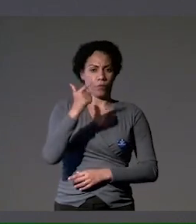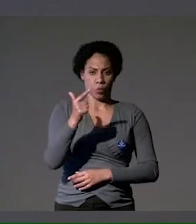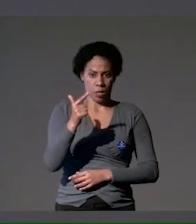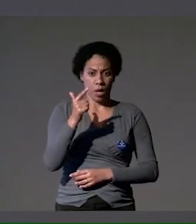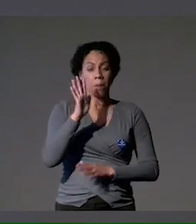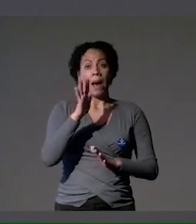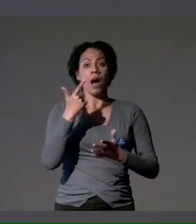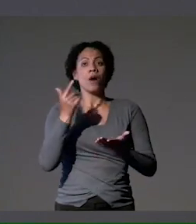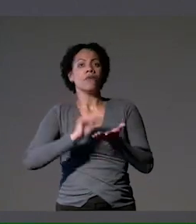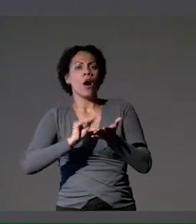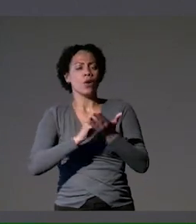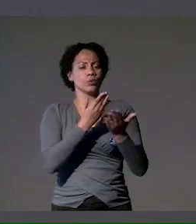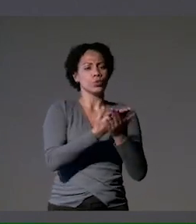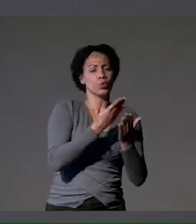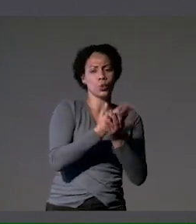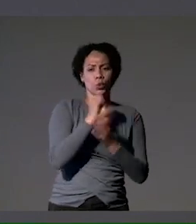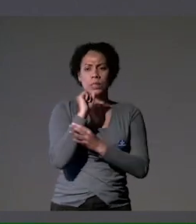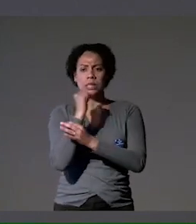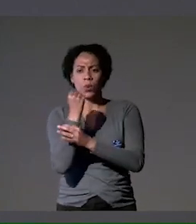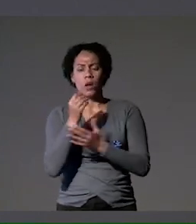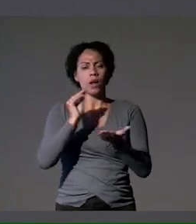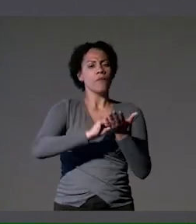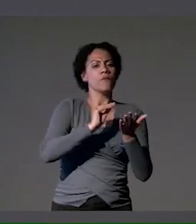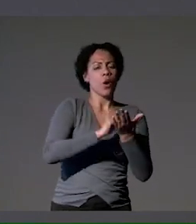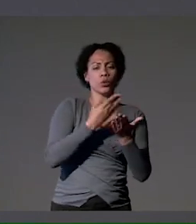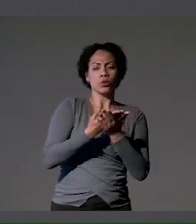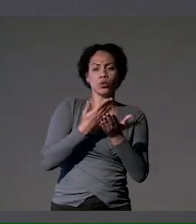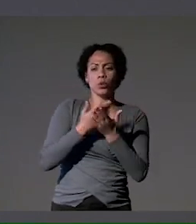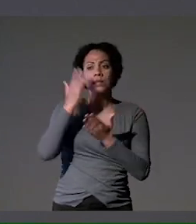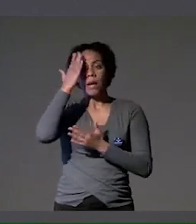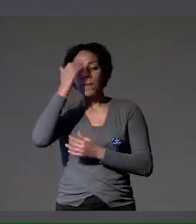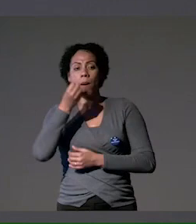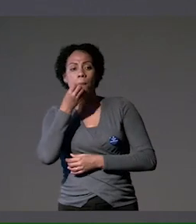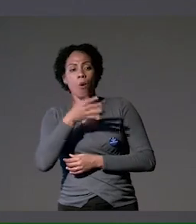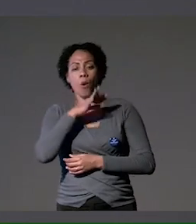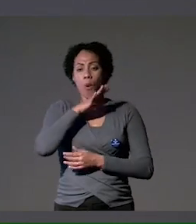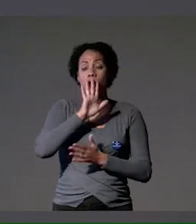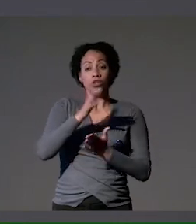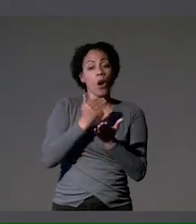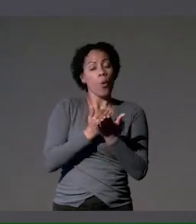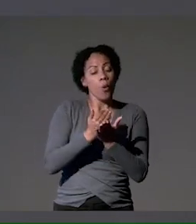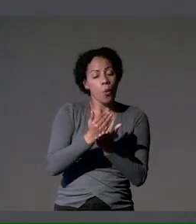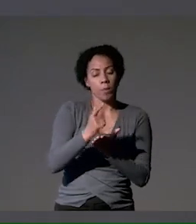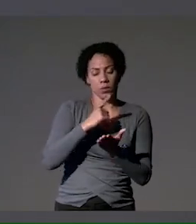tem estudo de segurança, não tem estudo de eficácia, começa a ter alguns estudos,